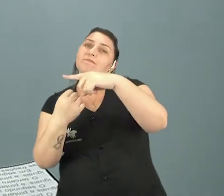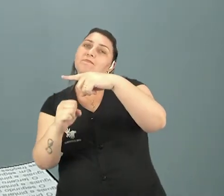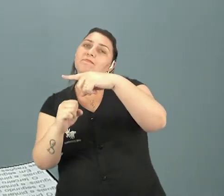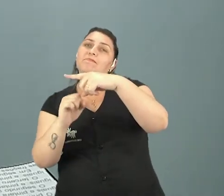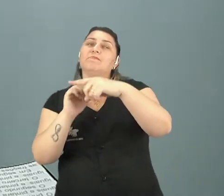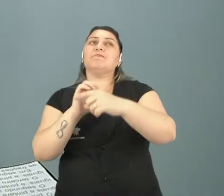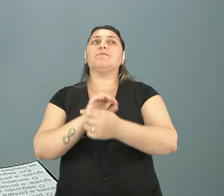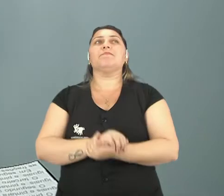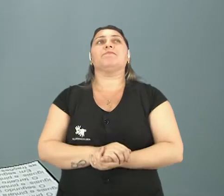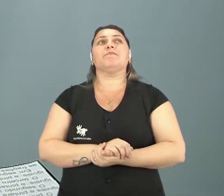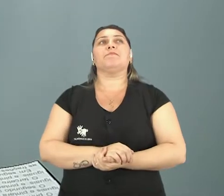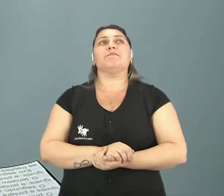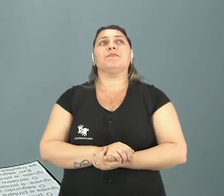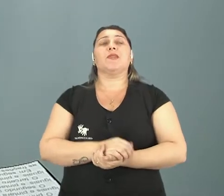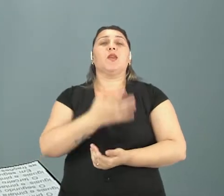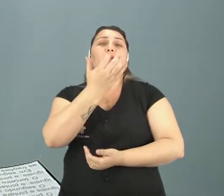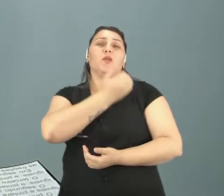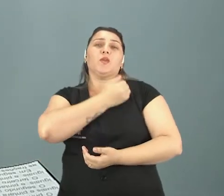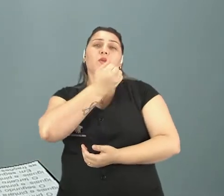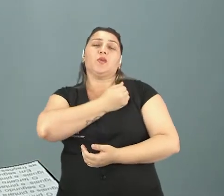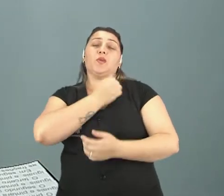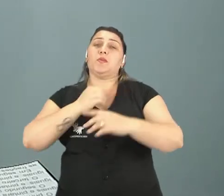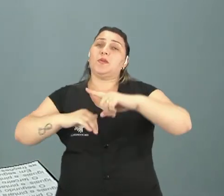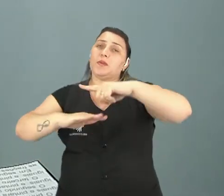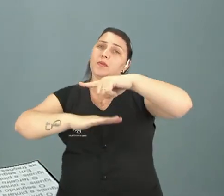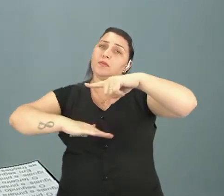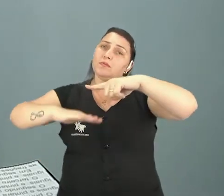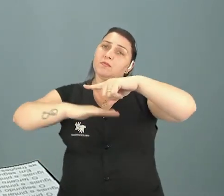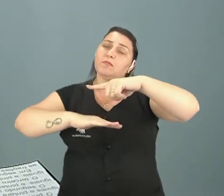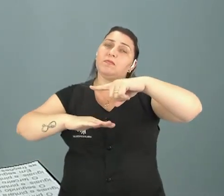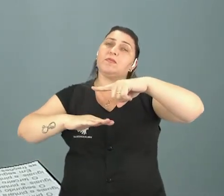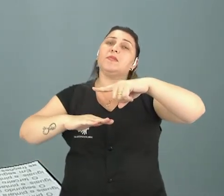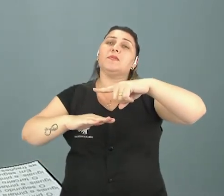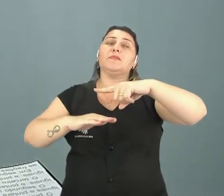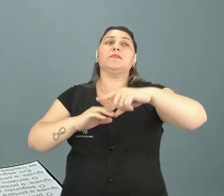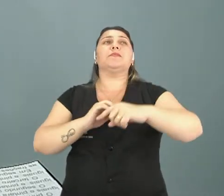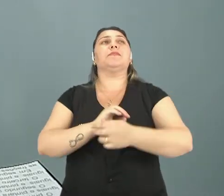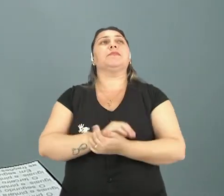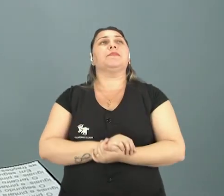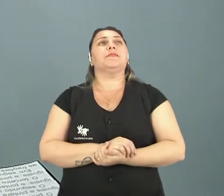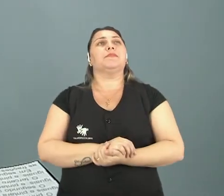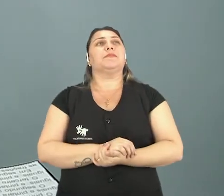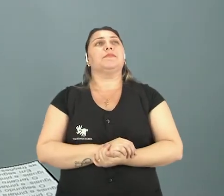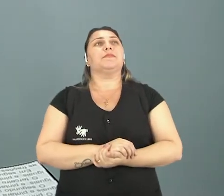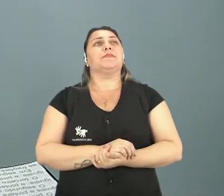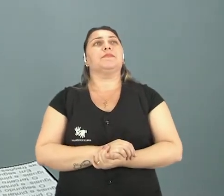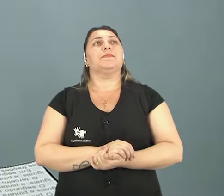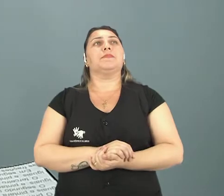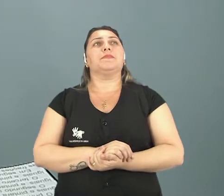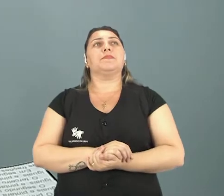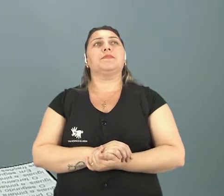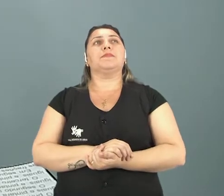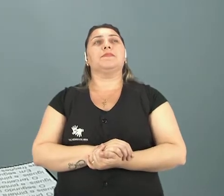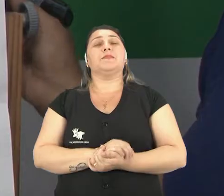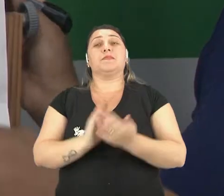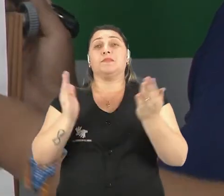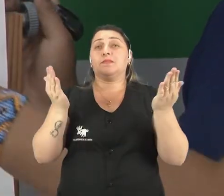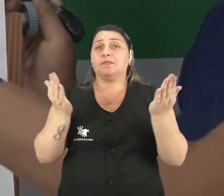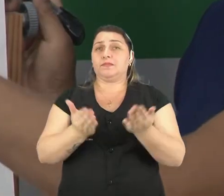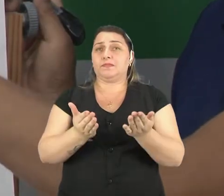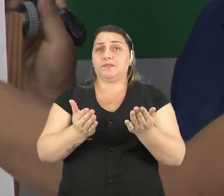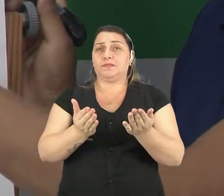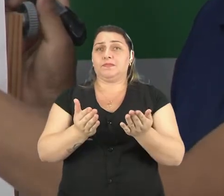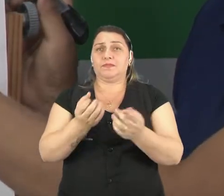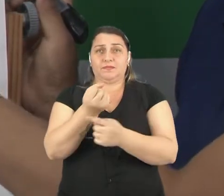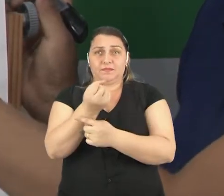4/8, porque os números que ficam aqui embaixo, nós chamamos assim, tá? E agora,